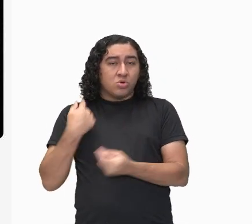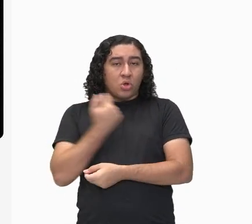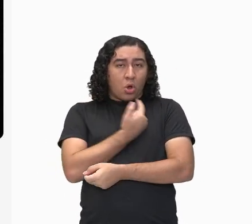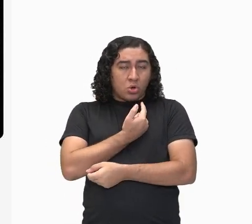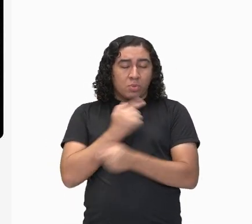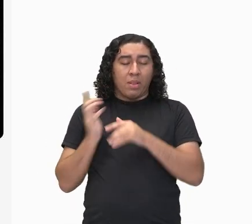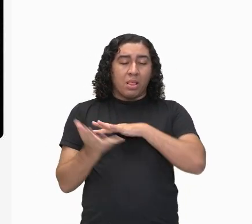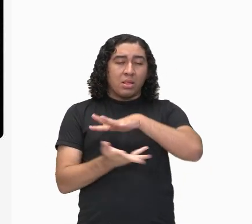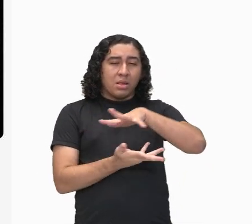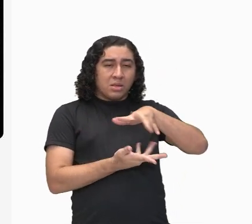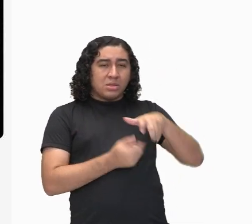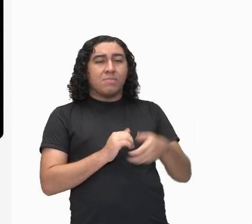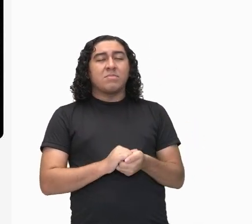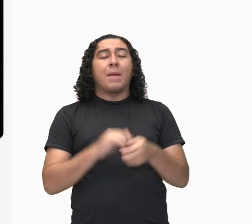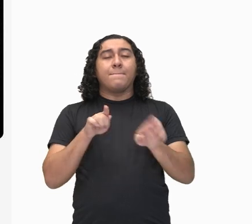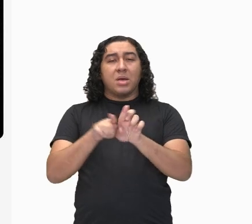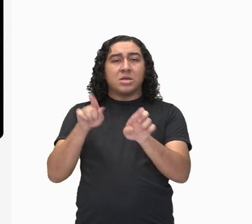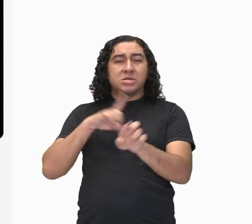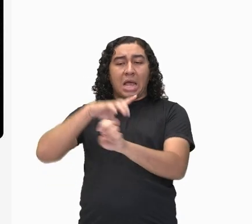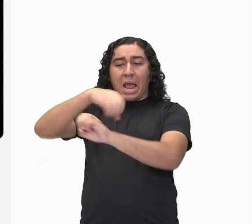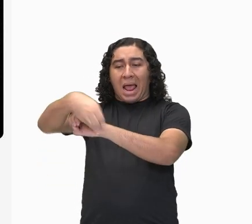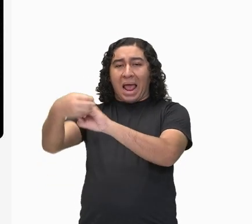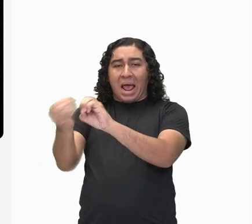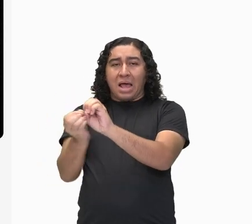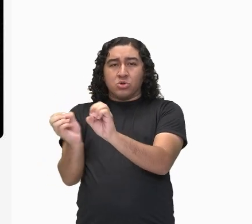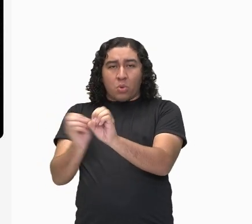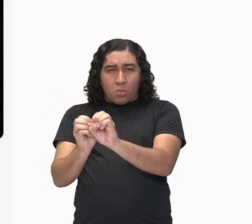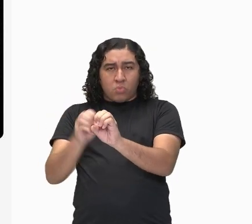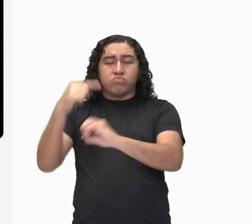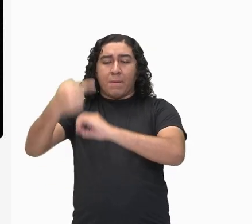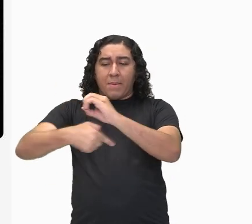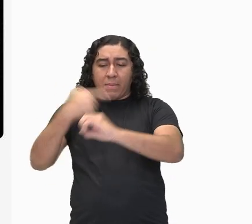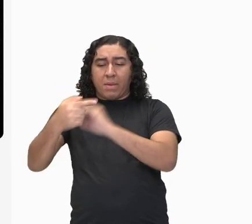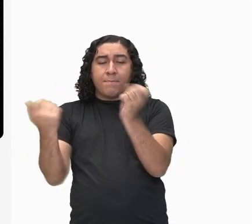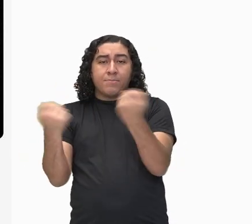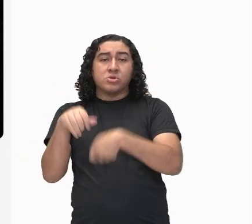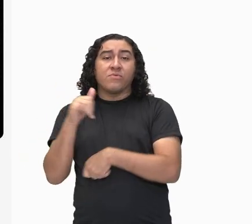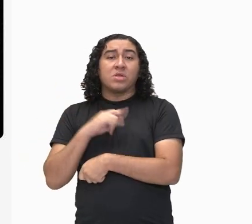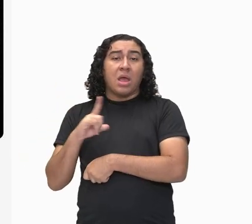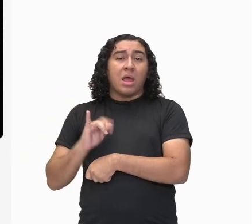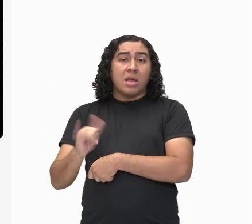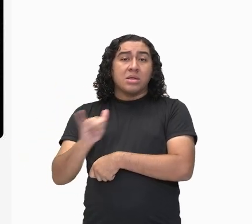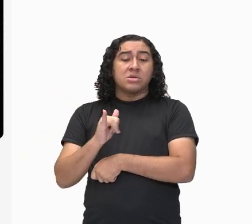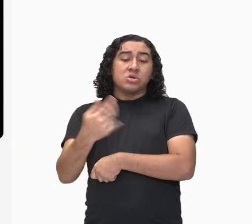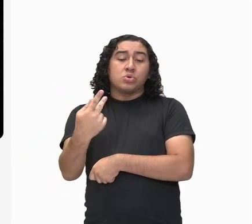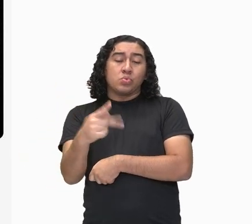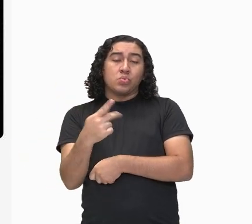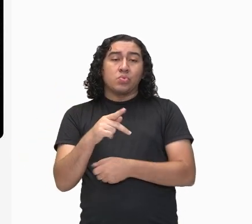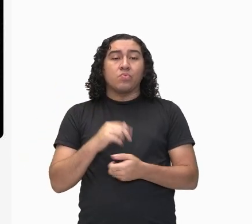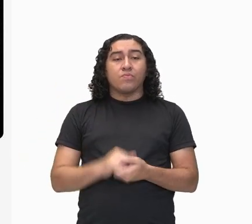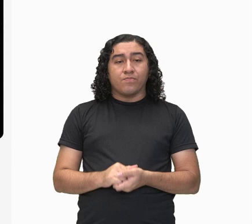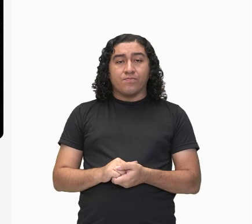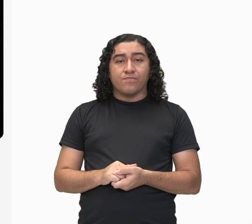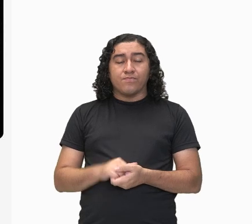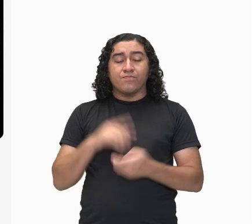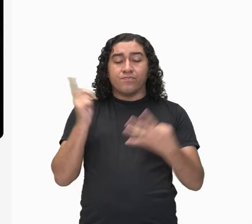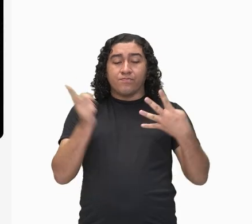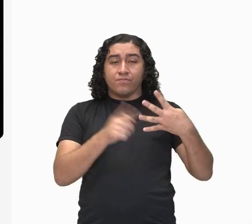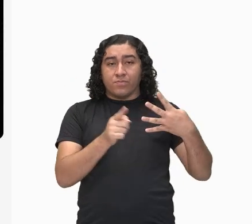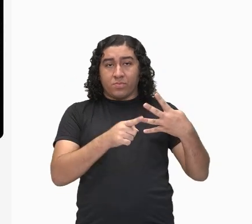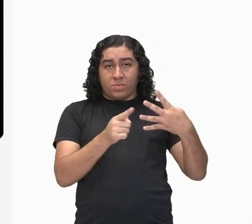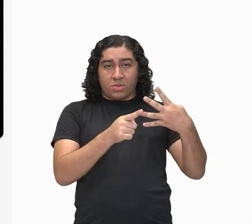mas existem átomos específicos para que aconteça o processo da energia atômica. A energia cinética